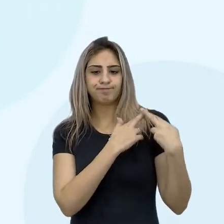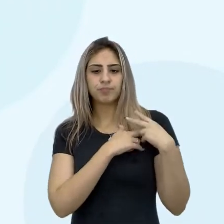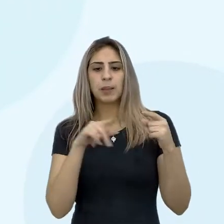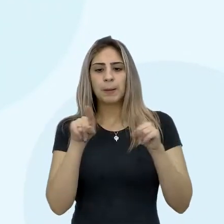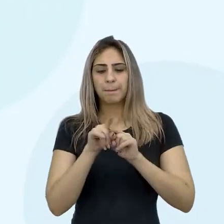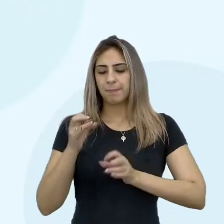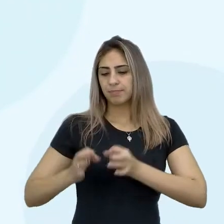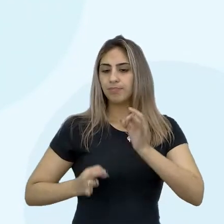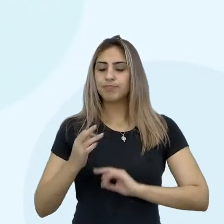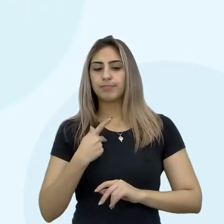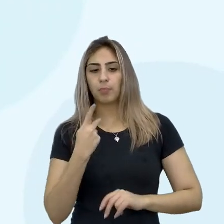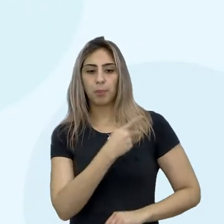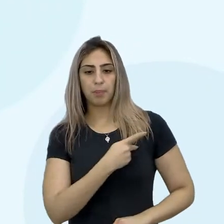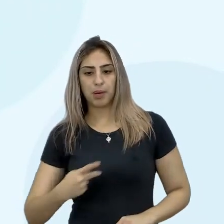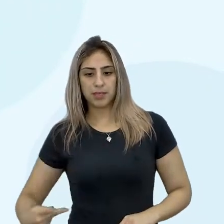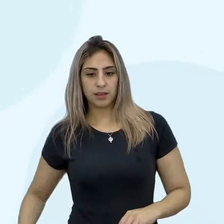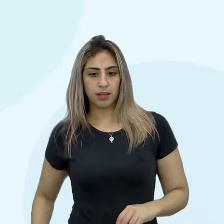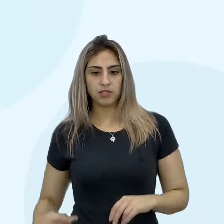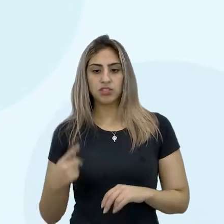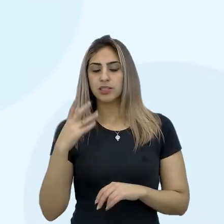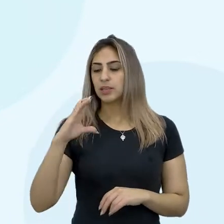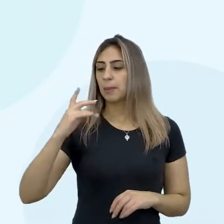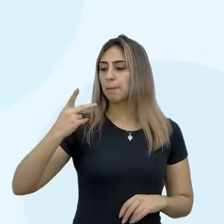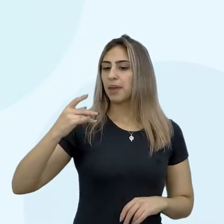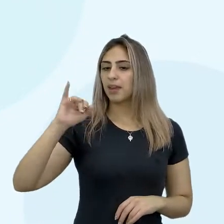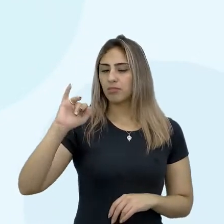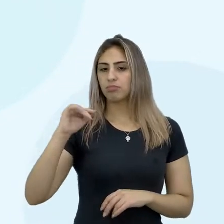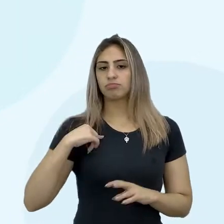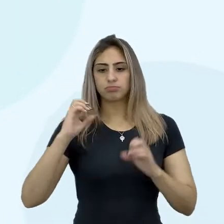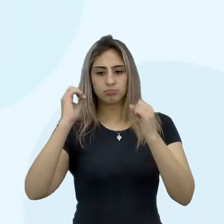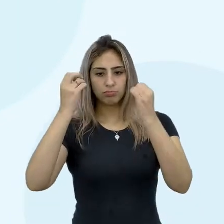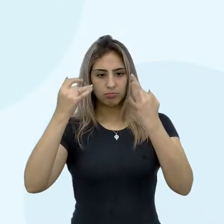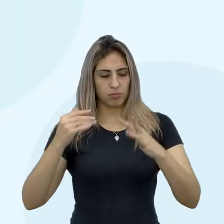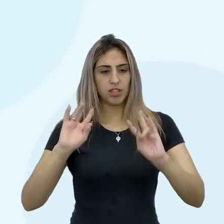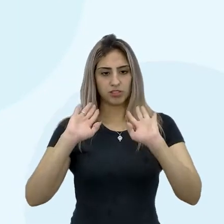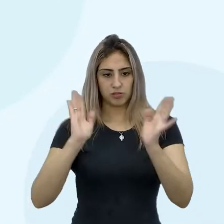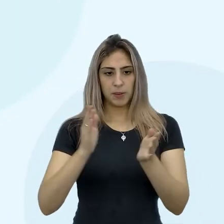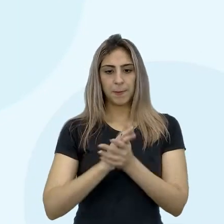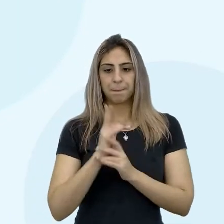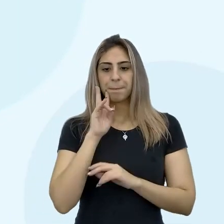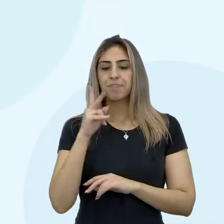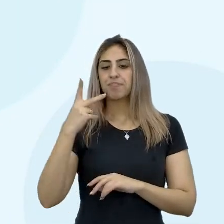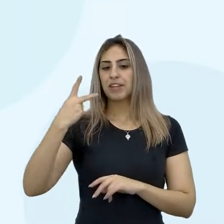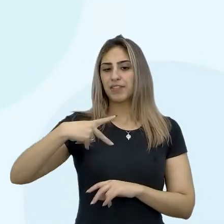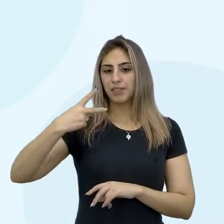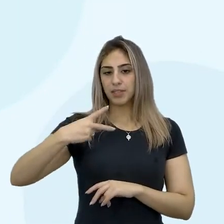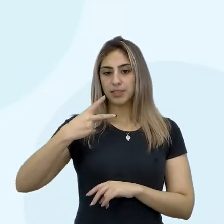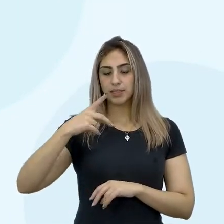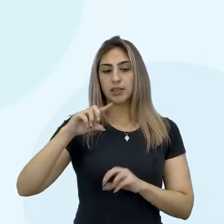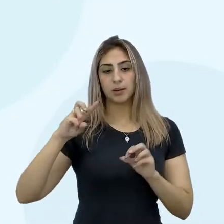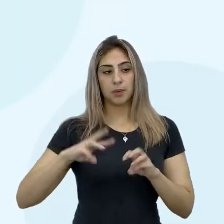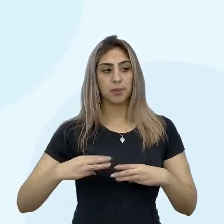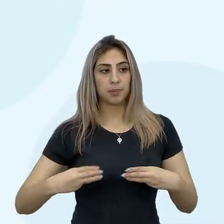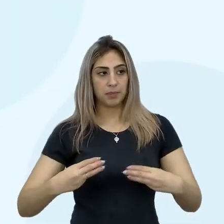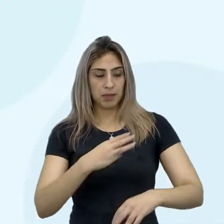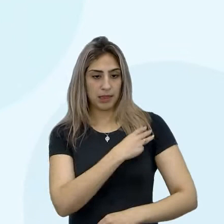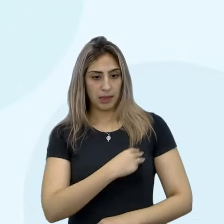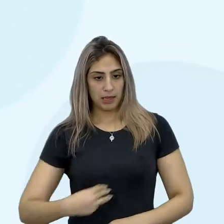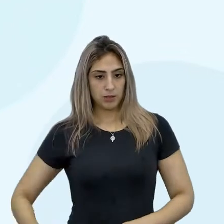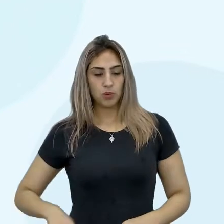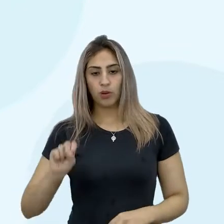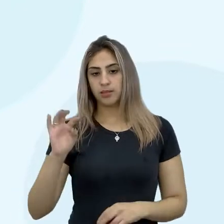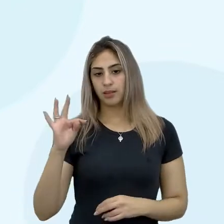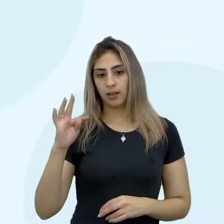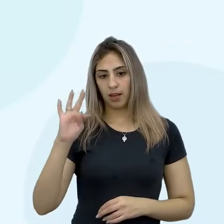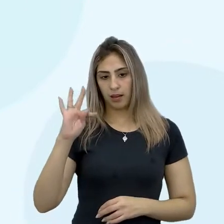julgar o presidente, né? Daí que eu falei da CPI, foi o que eu acabei de falar, o vice e os ministros do STF em eventuais crimes